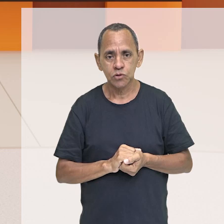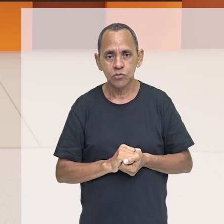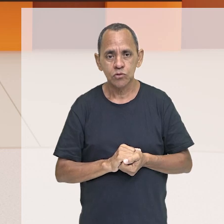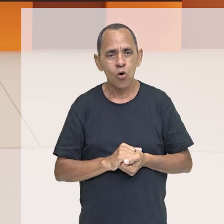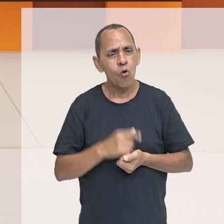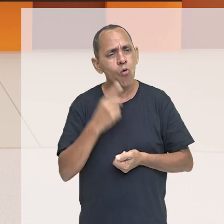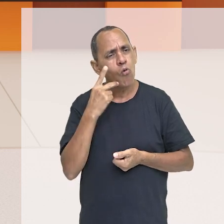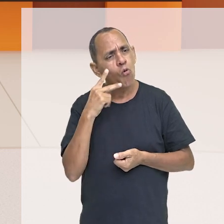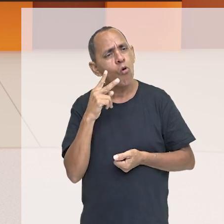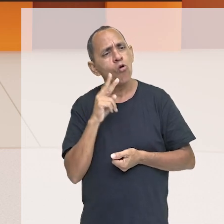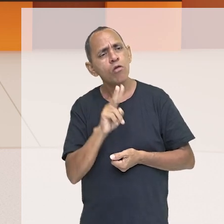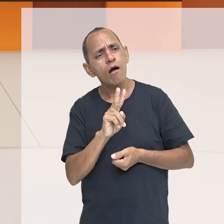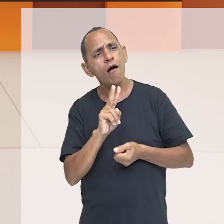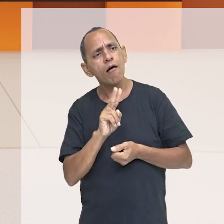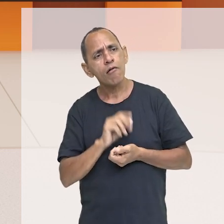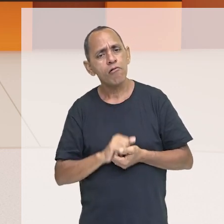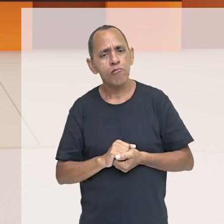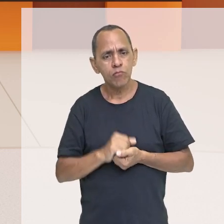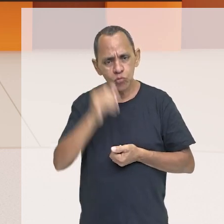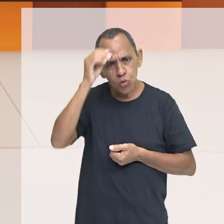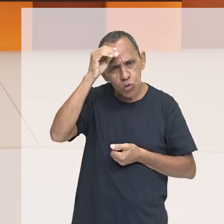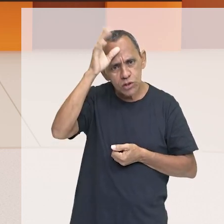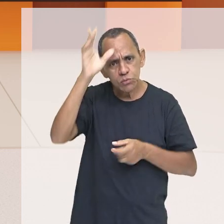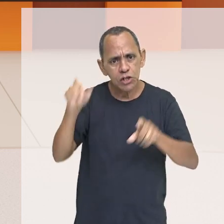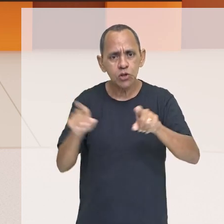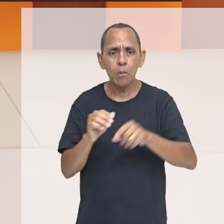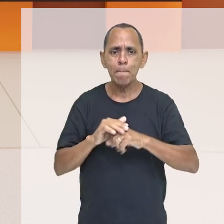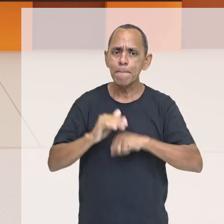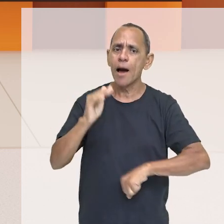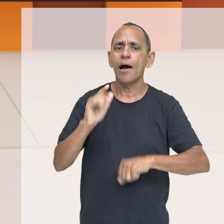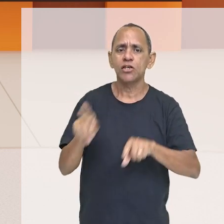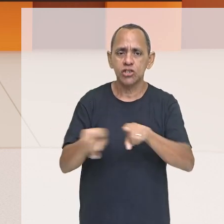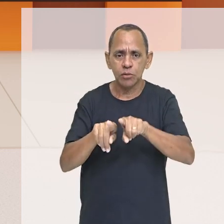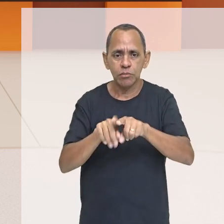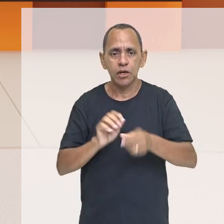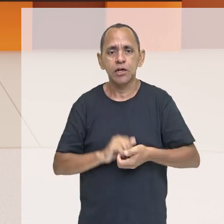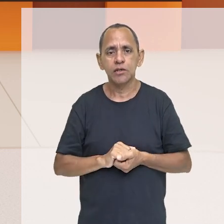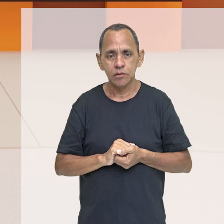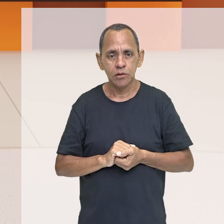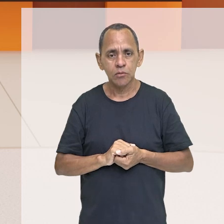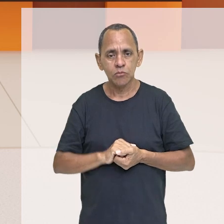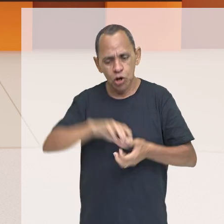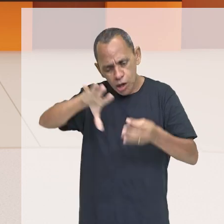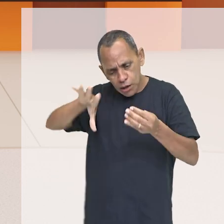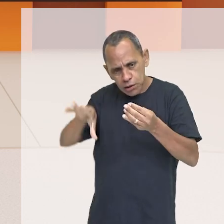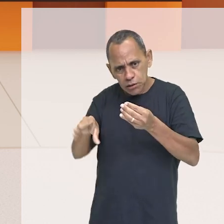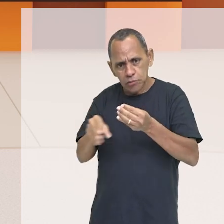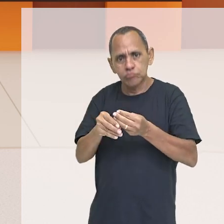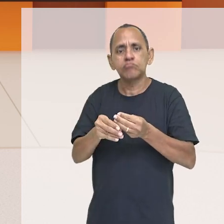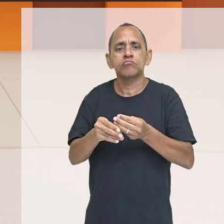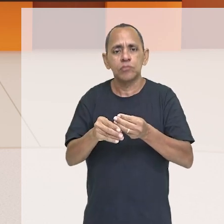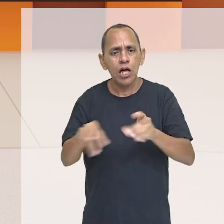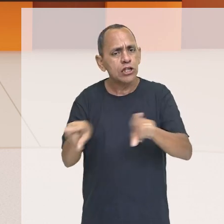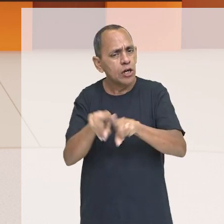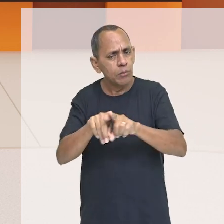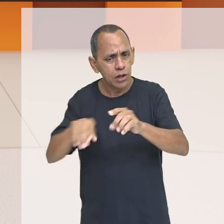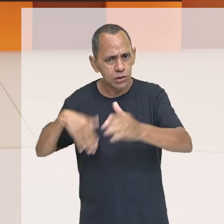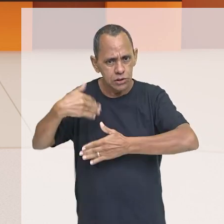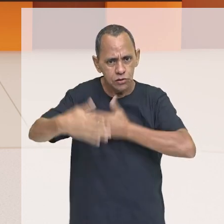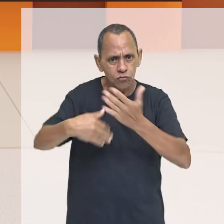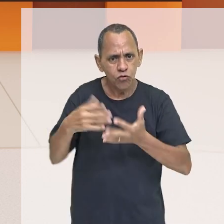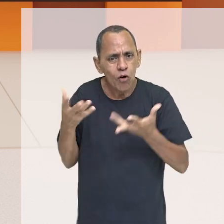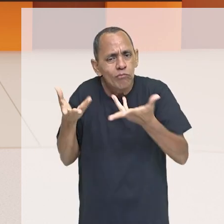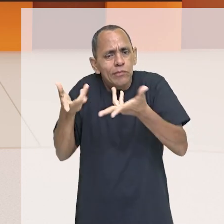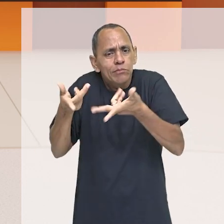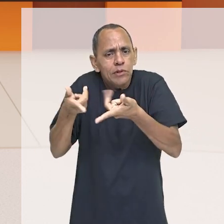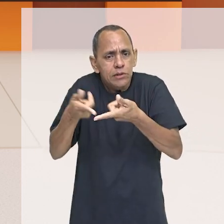mais conhecimento. Isso é muito importante porque acrescenta e desenvolve habilidades.